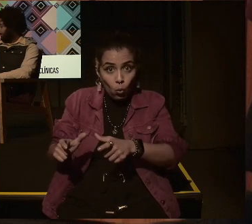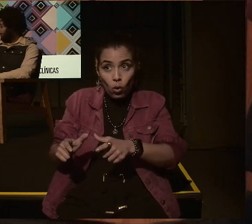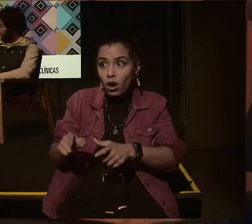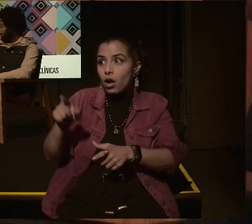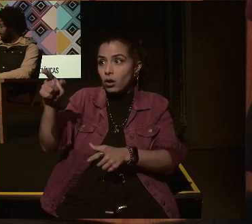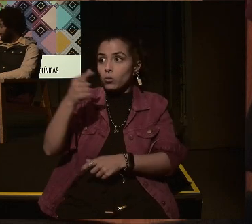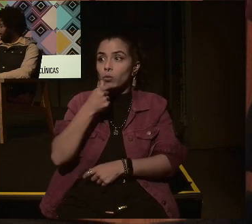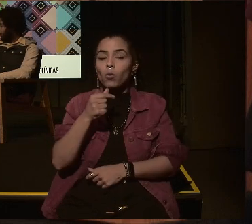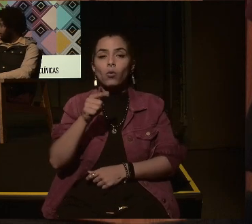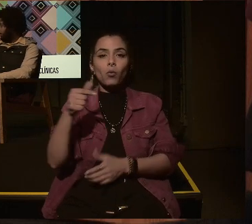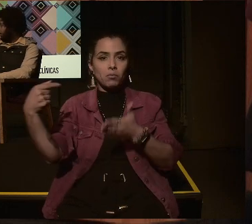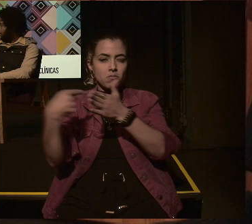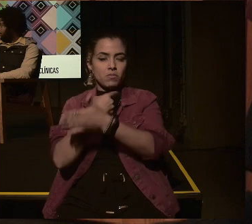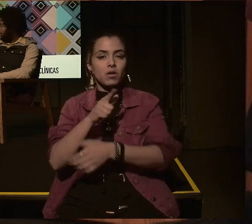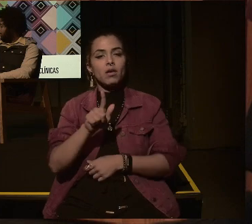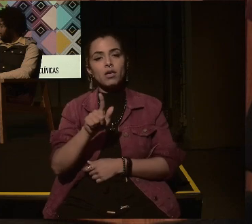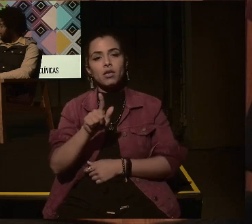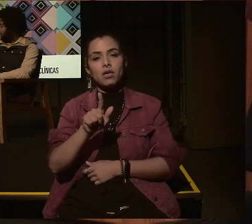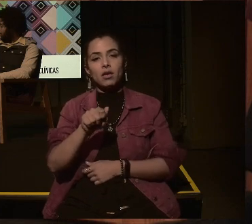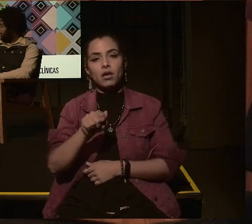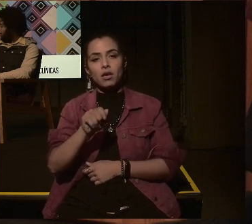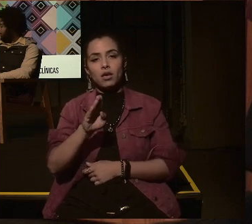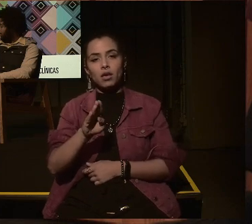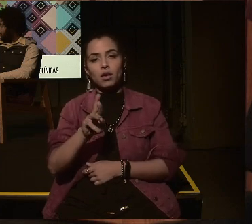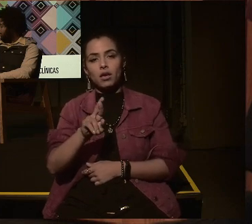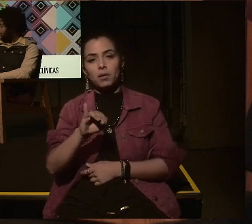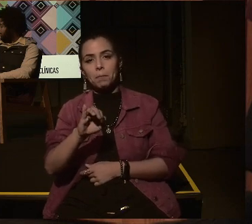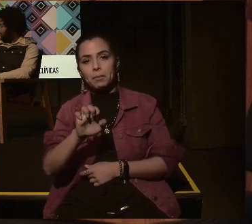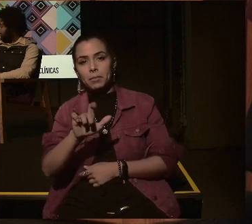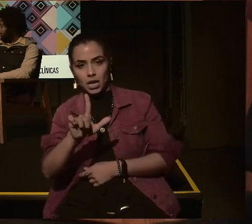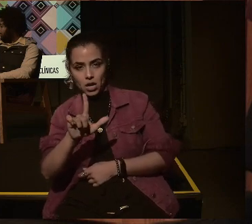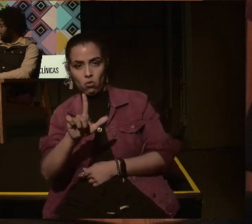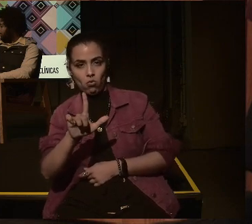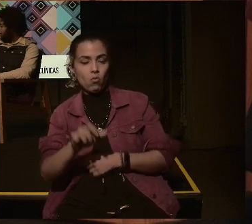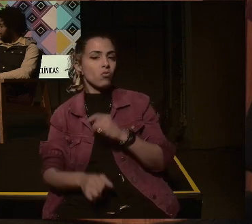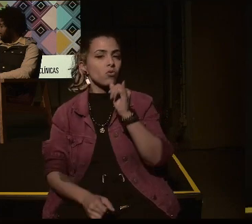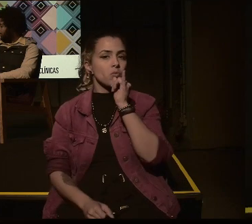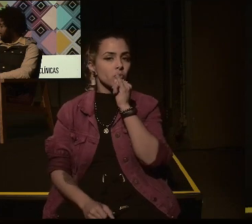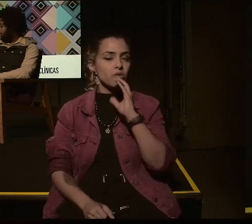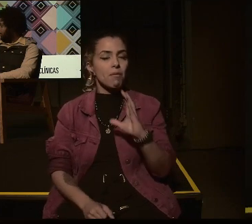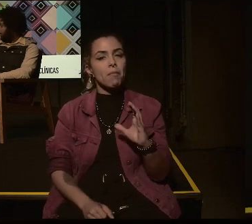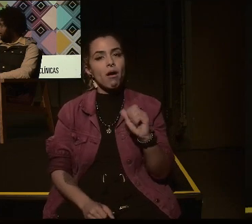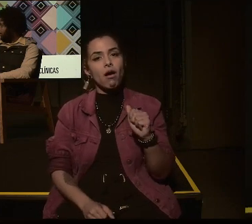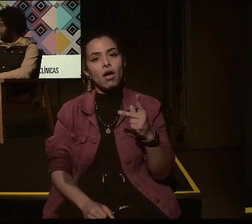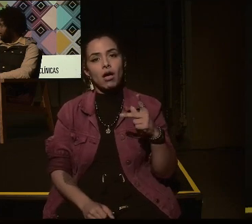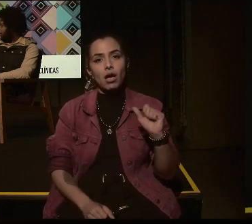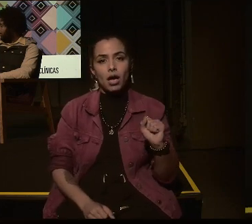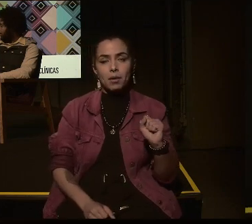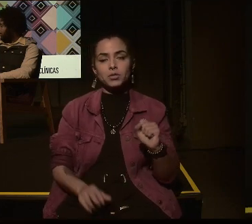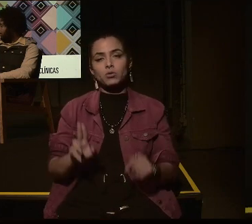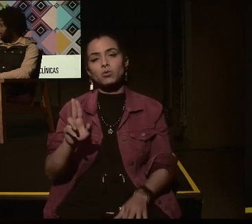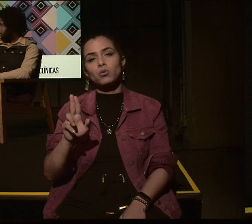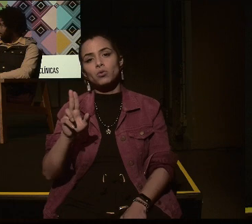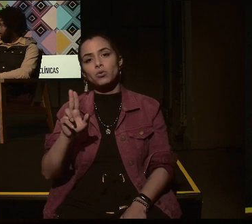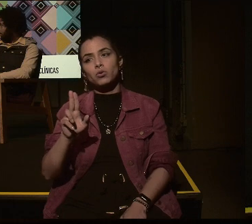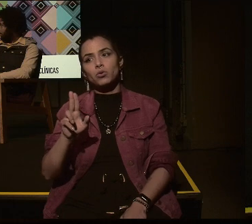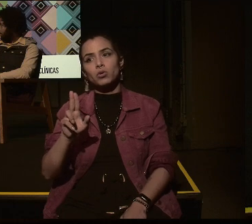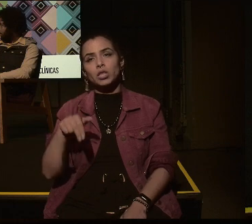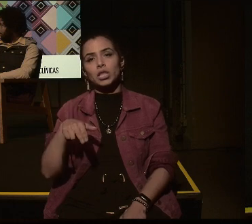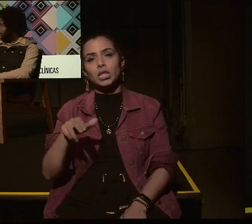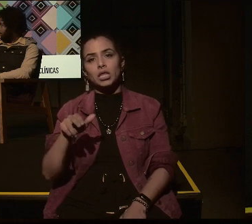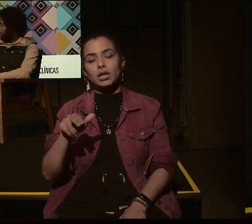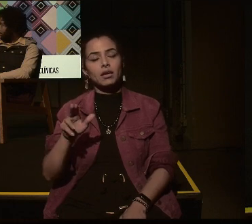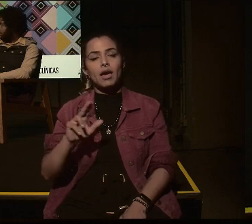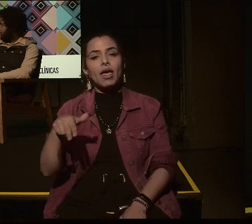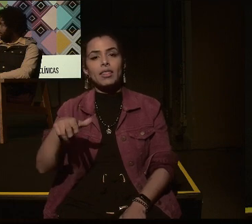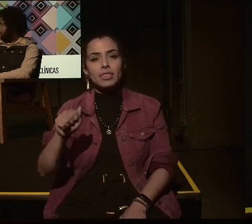Gabriel, quando o CAPES, o NASF, saudade do NASF, né? Hoje nem é mais